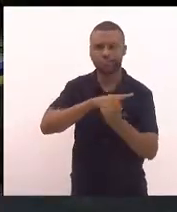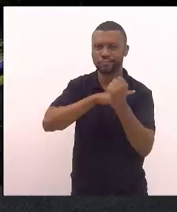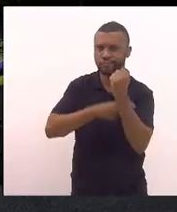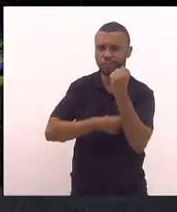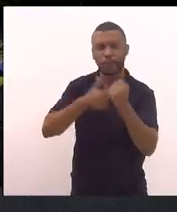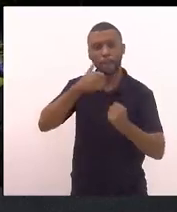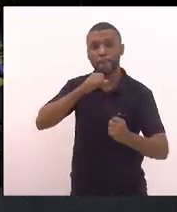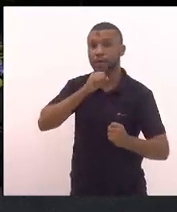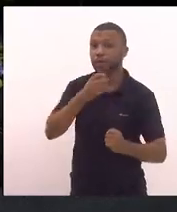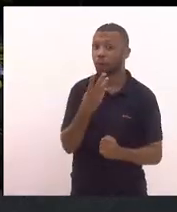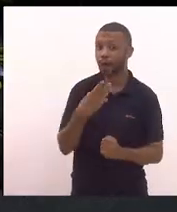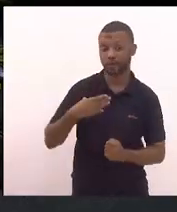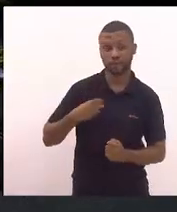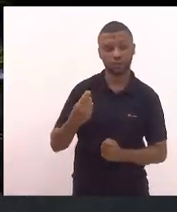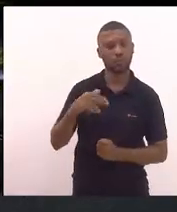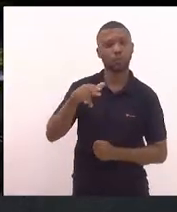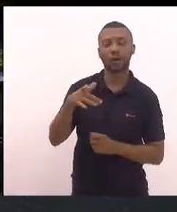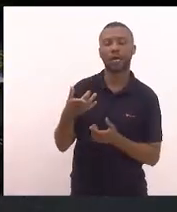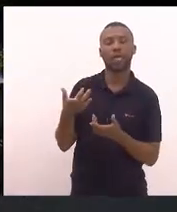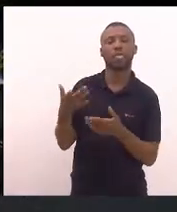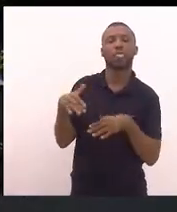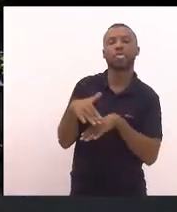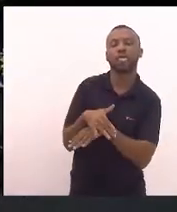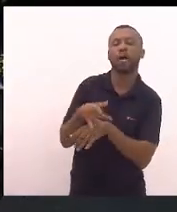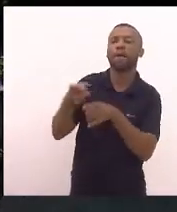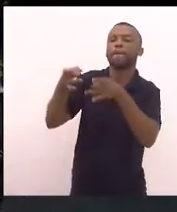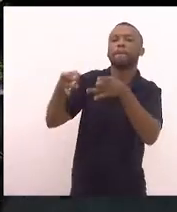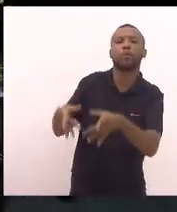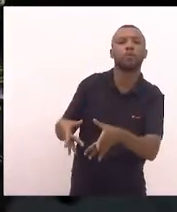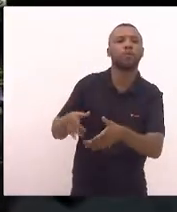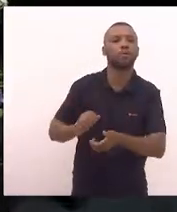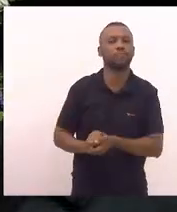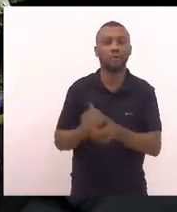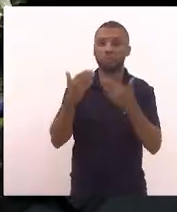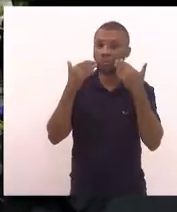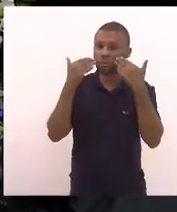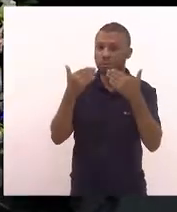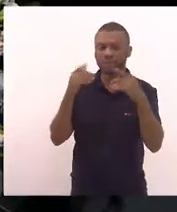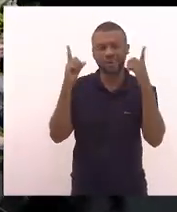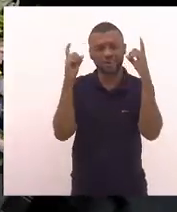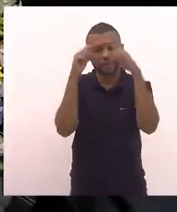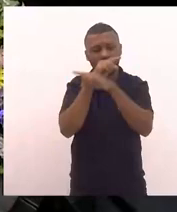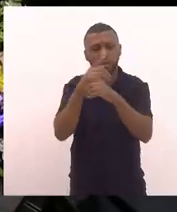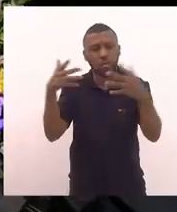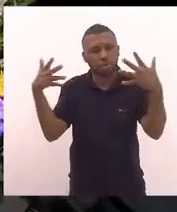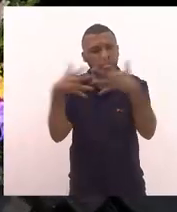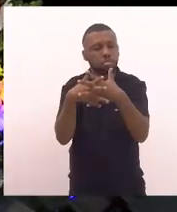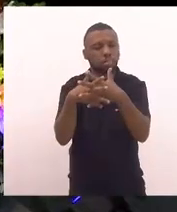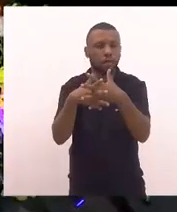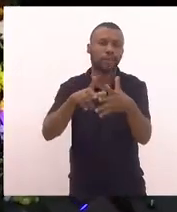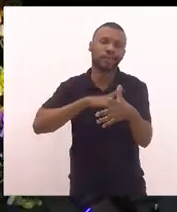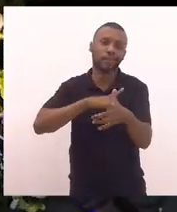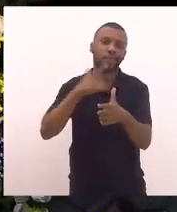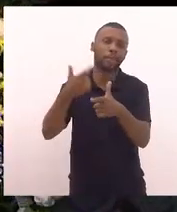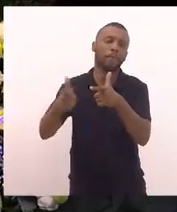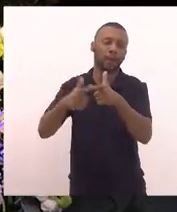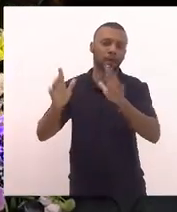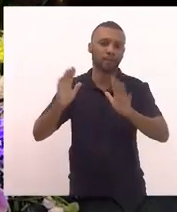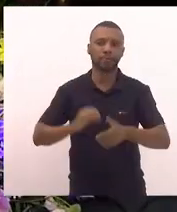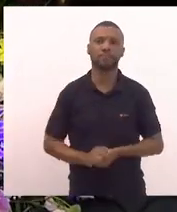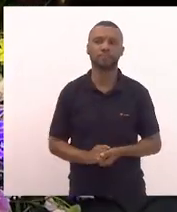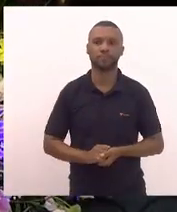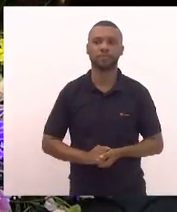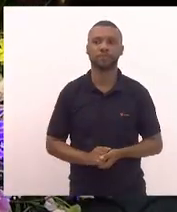de 4 filhos, que nunca se entregou, mesmo diante de todas as dificuldades que enfrentou.